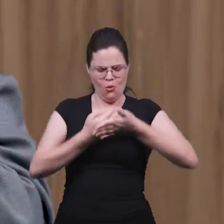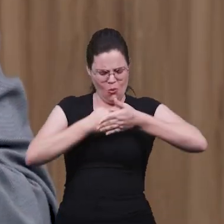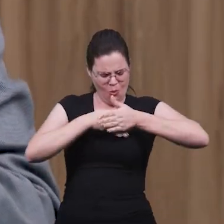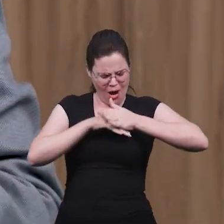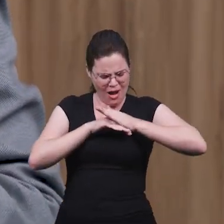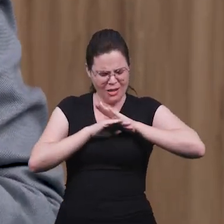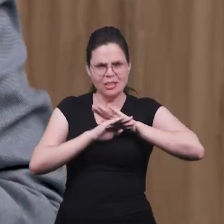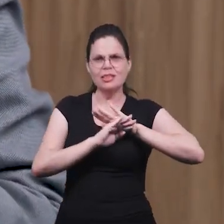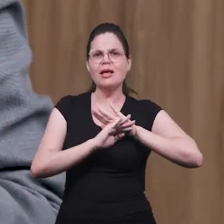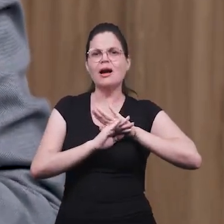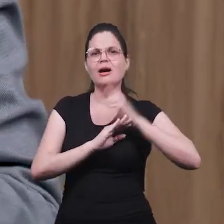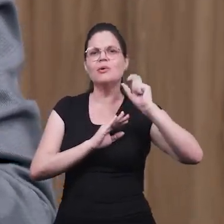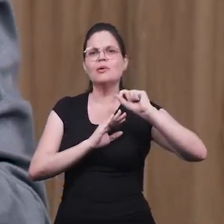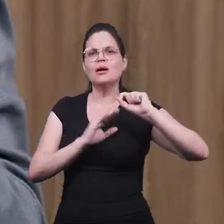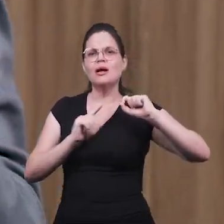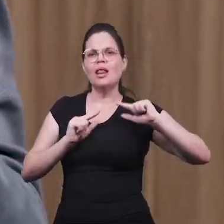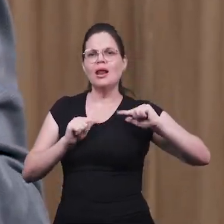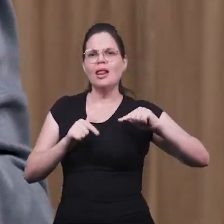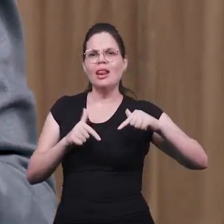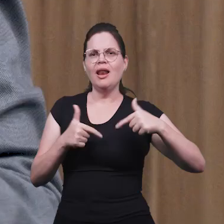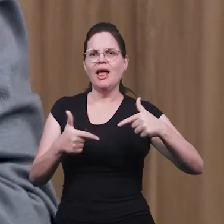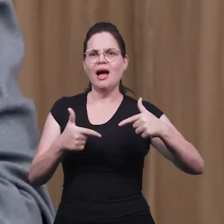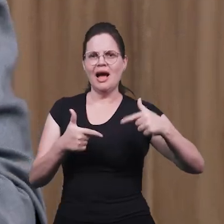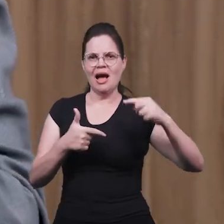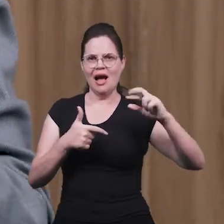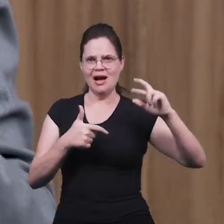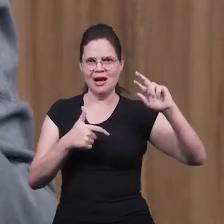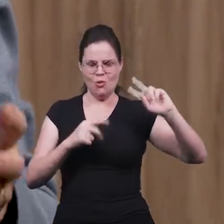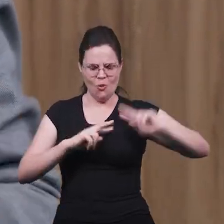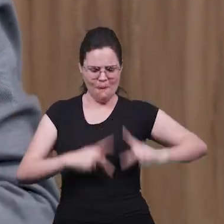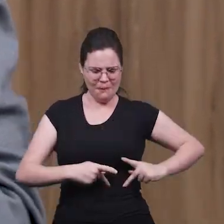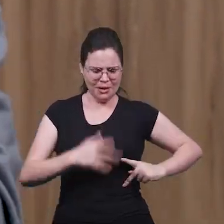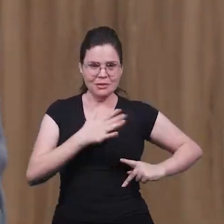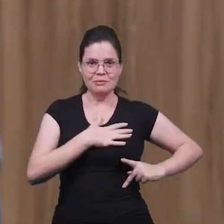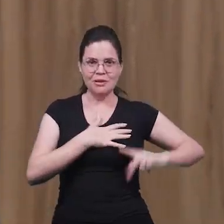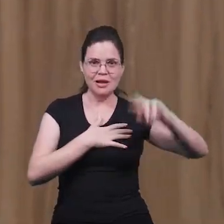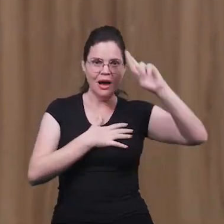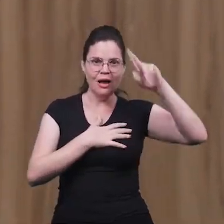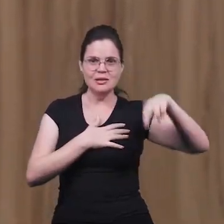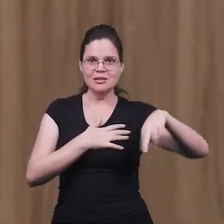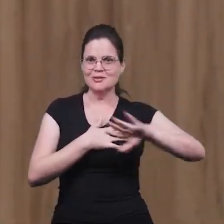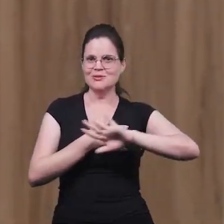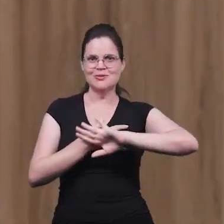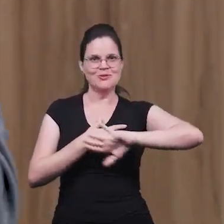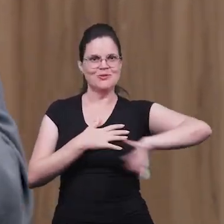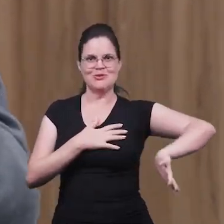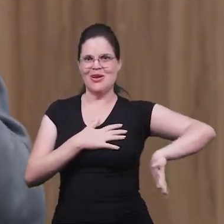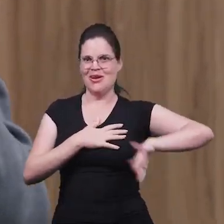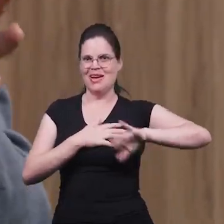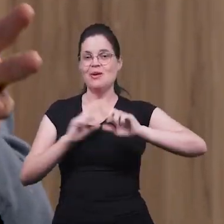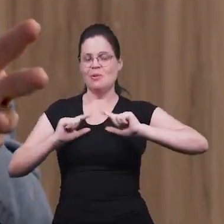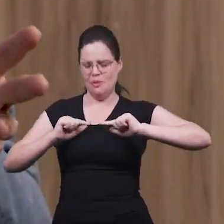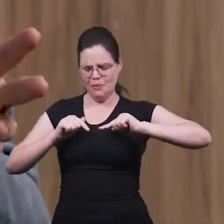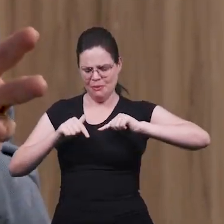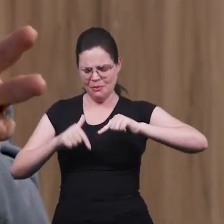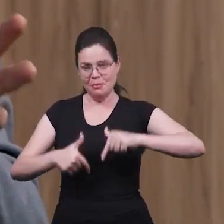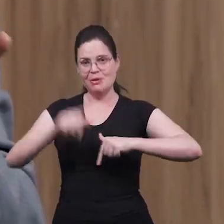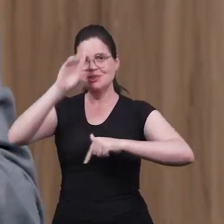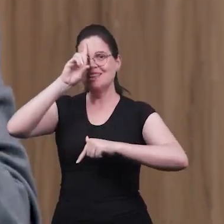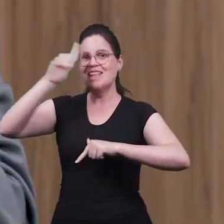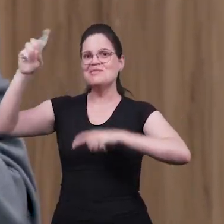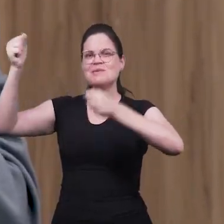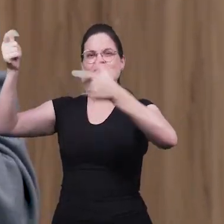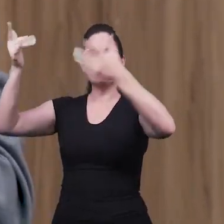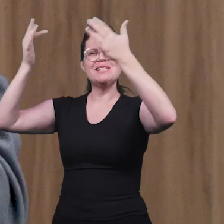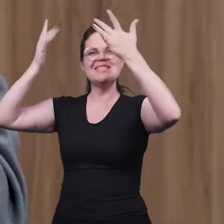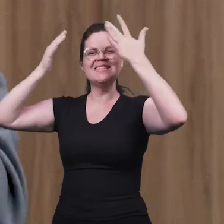Guardar as obras não humanas, não transitórias, não terrenas, mas as obras de Deus. Ou